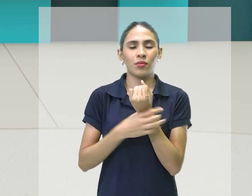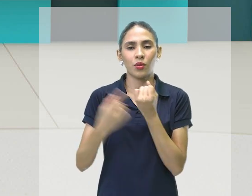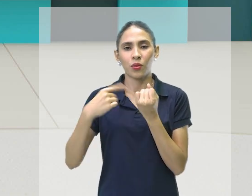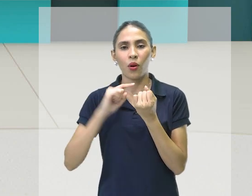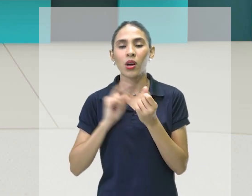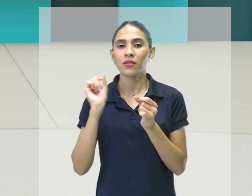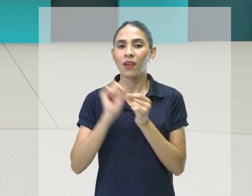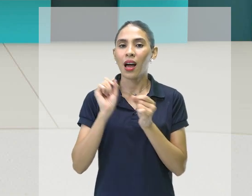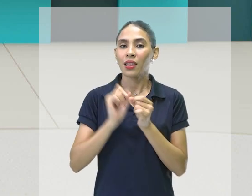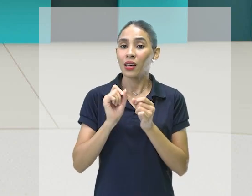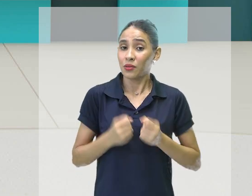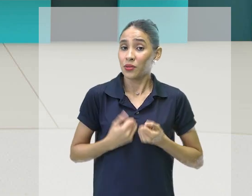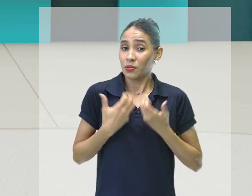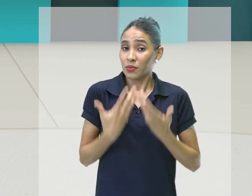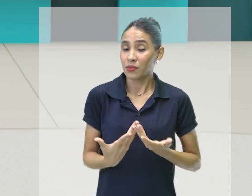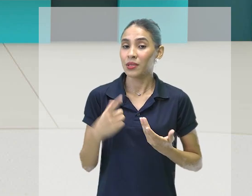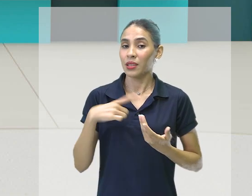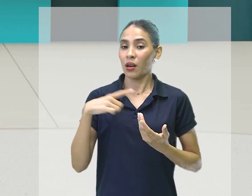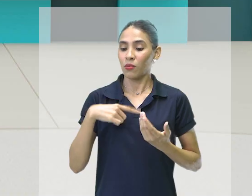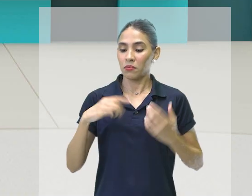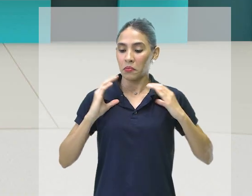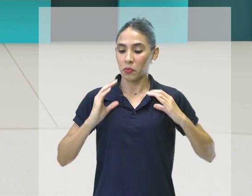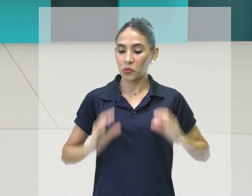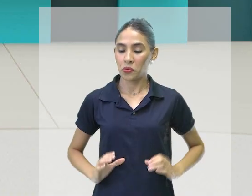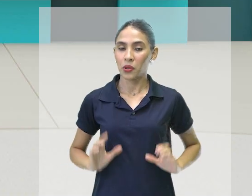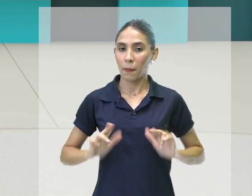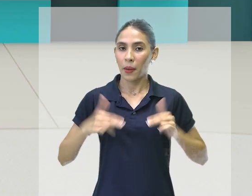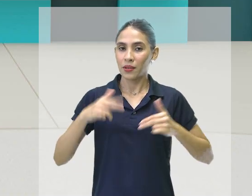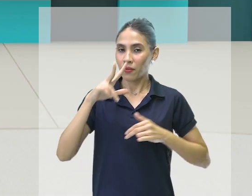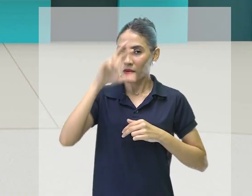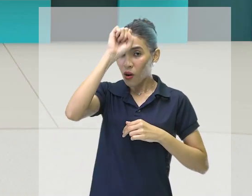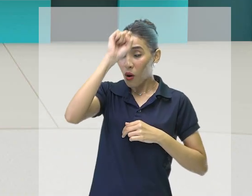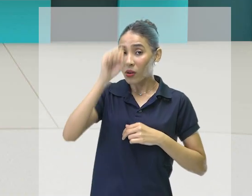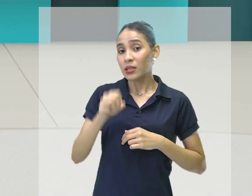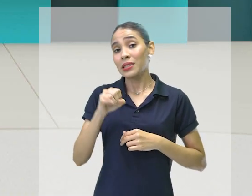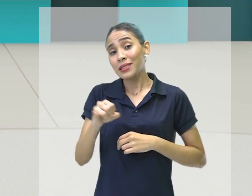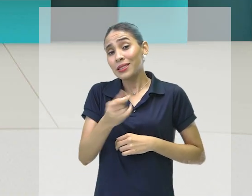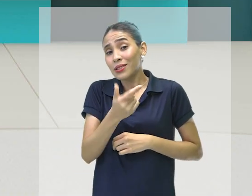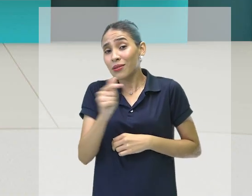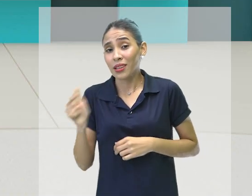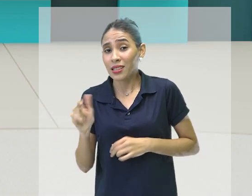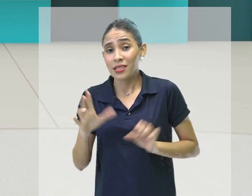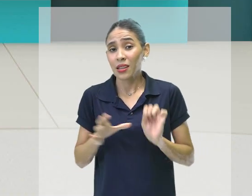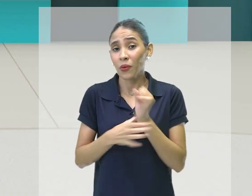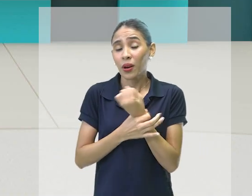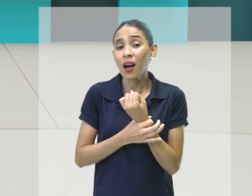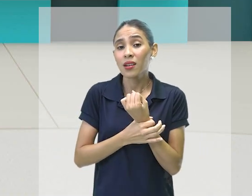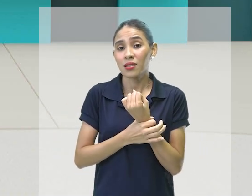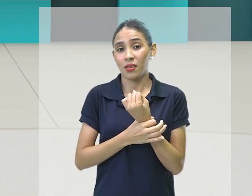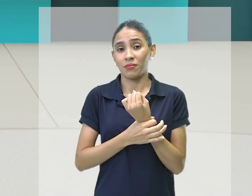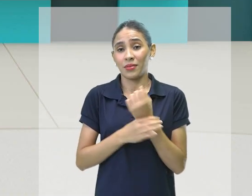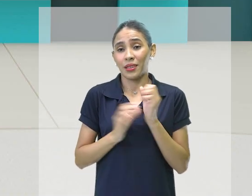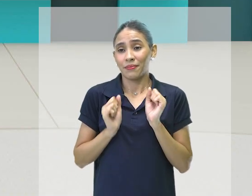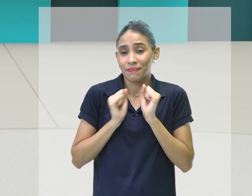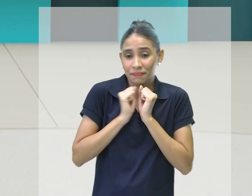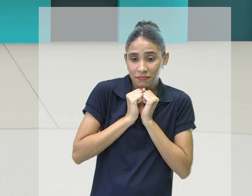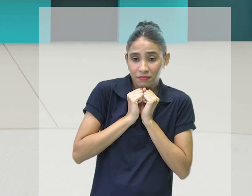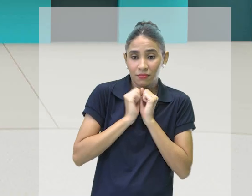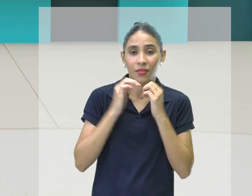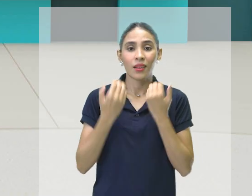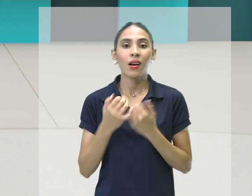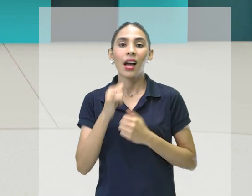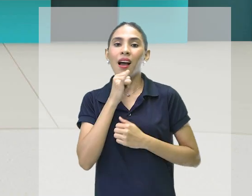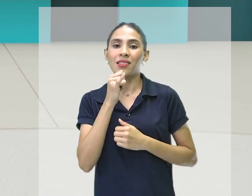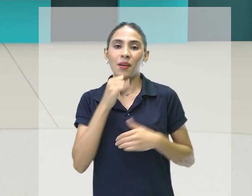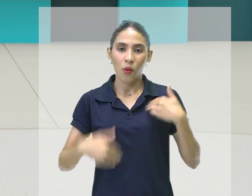seguro de algo que nós estamos falando, né, a gente tem uma postura mais imponente. Quando a gente não está tão seguro assim, a gente se recolhe.